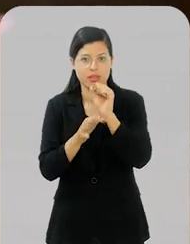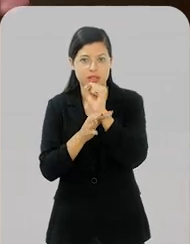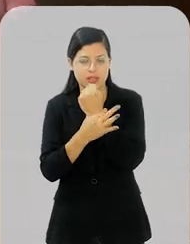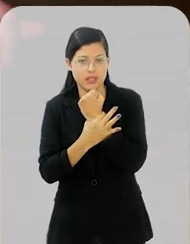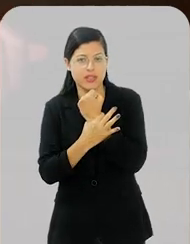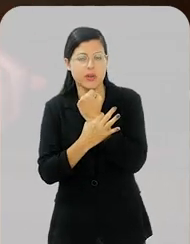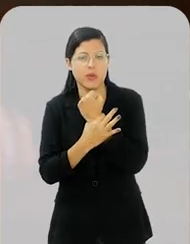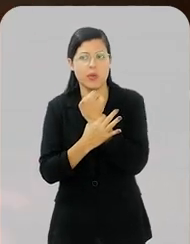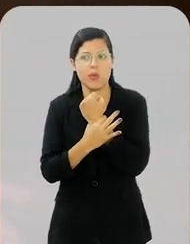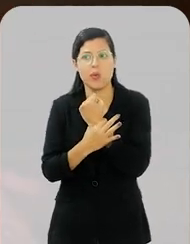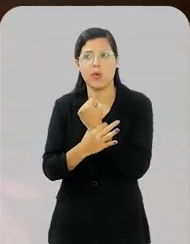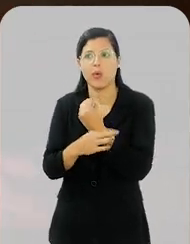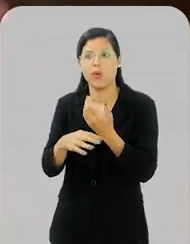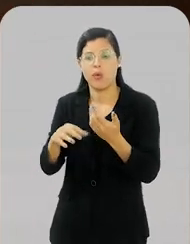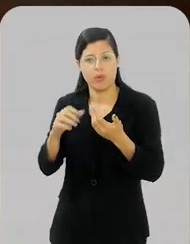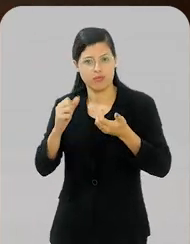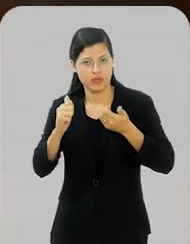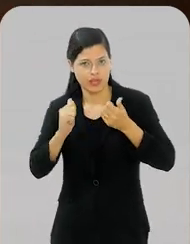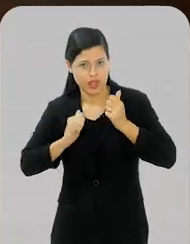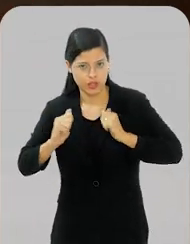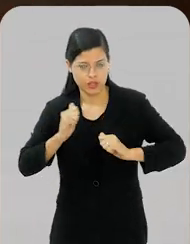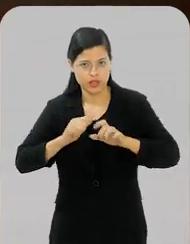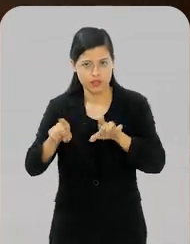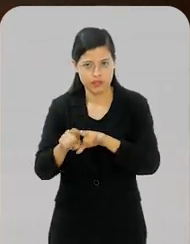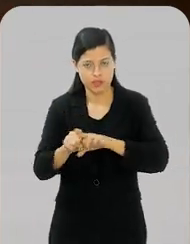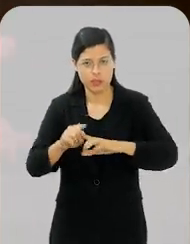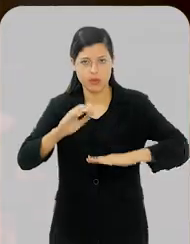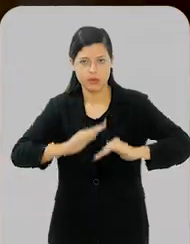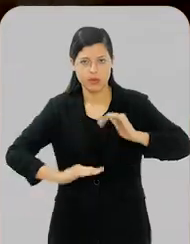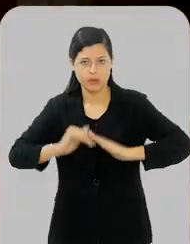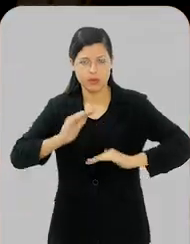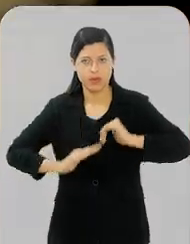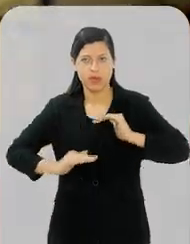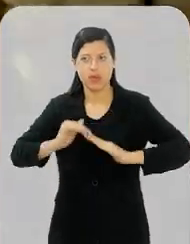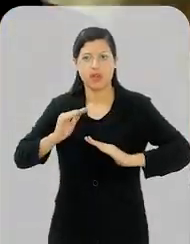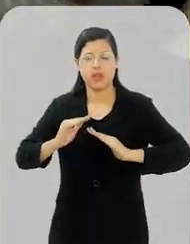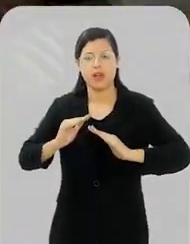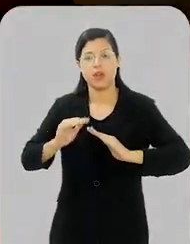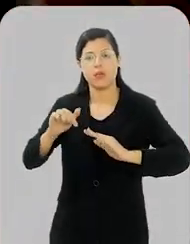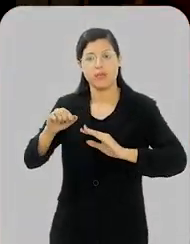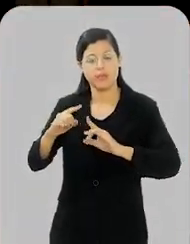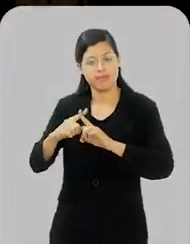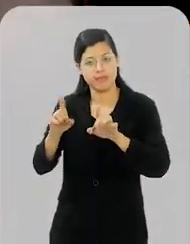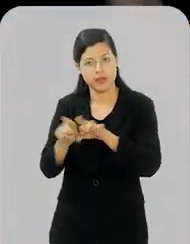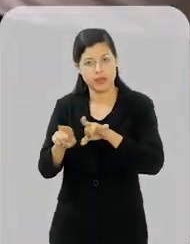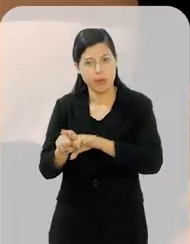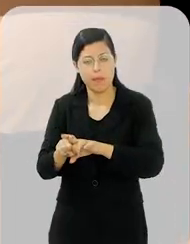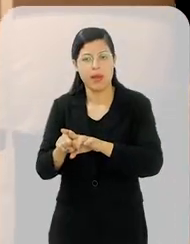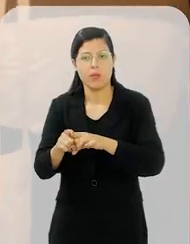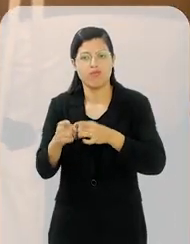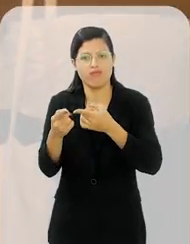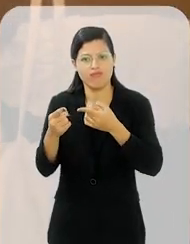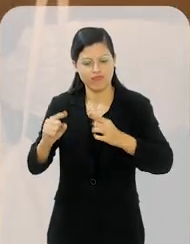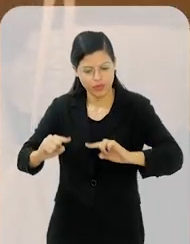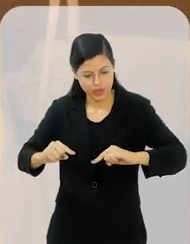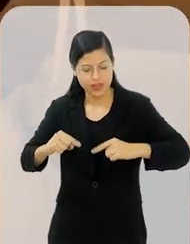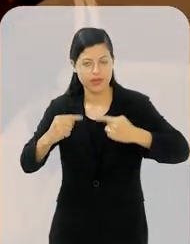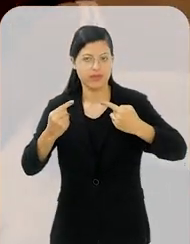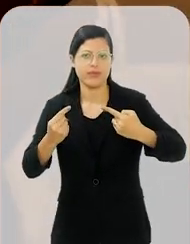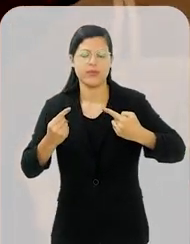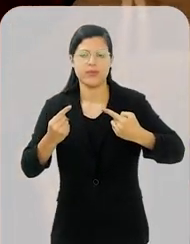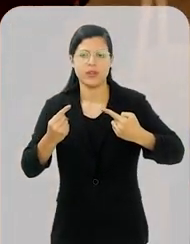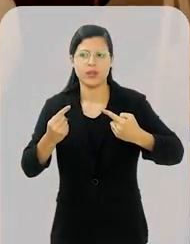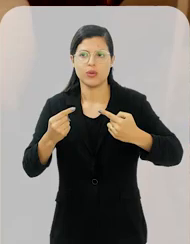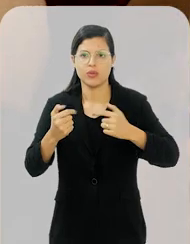segura tanto para os artistas e funcionários da casa, bem como para o público, mas também um desafio de